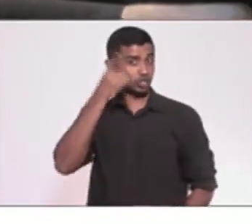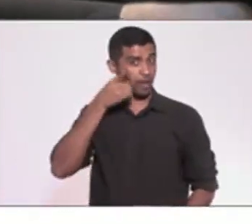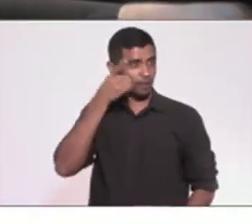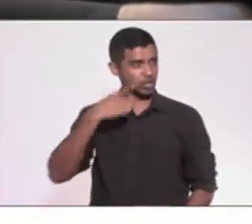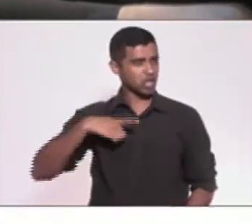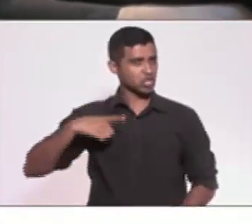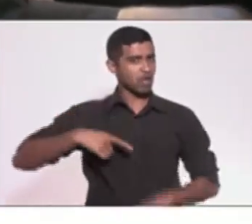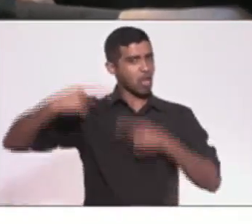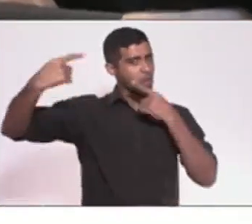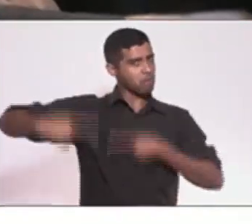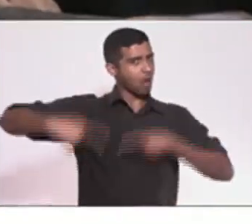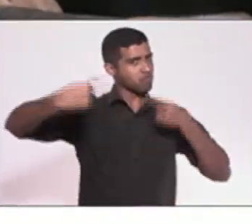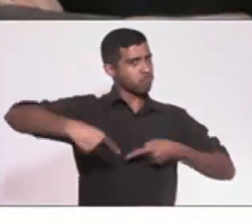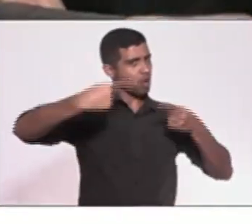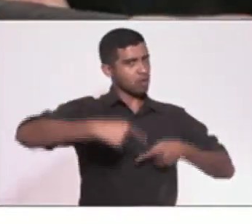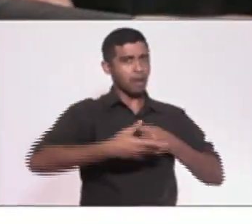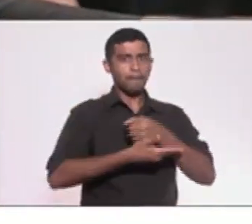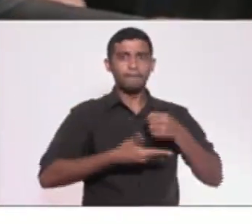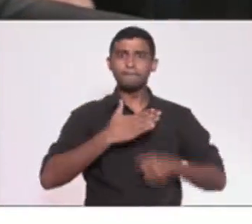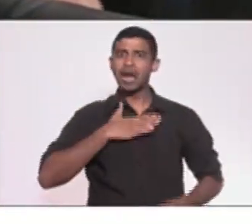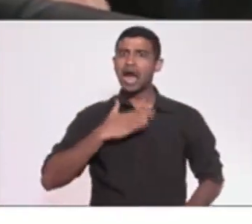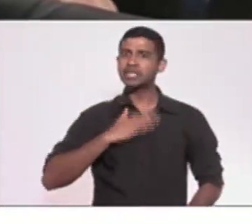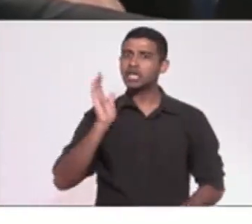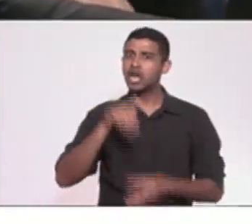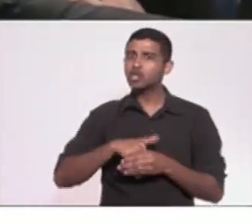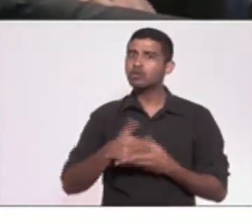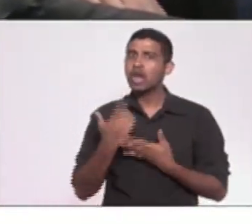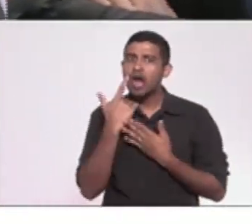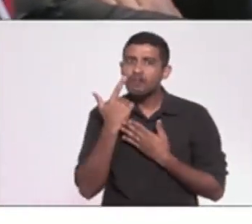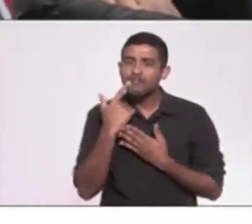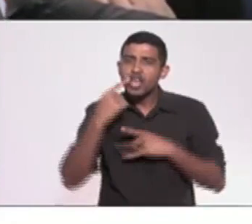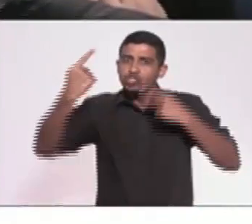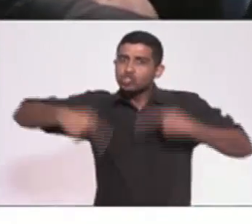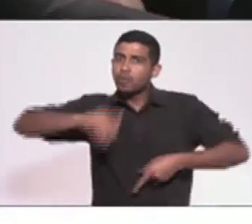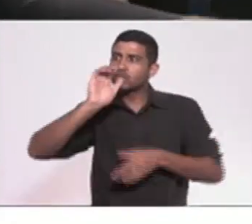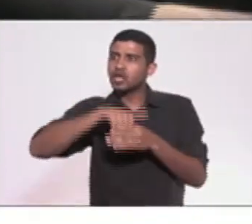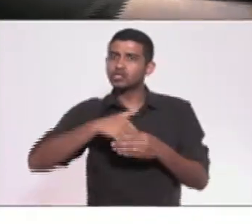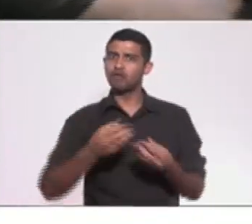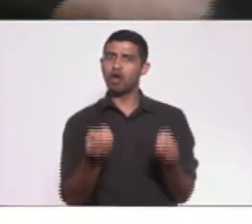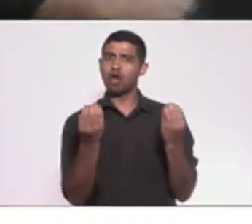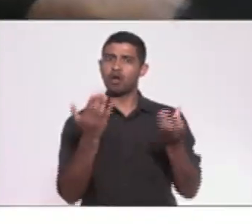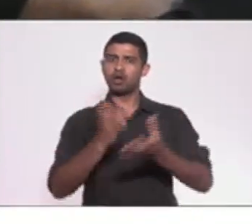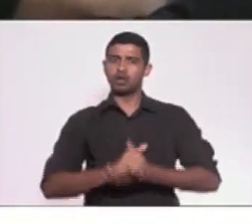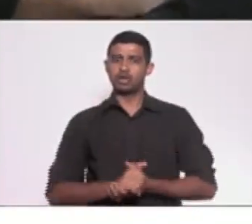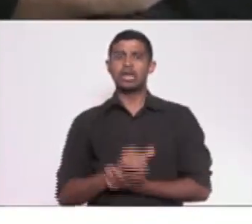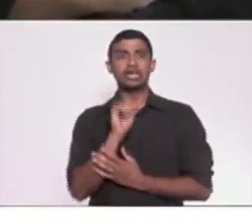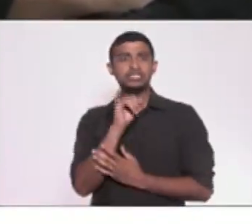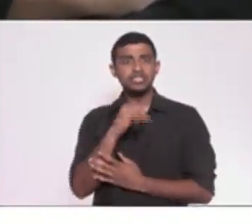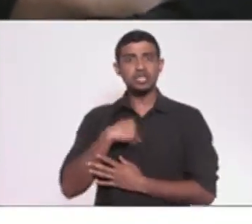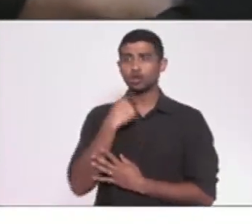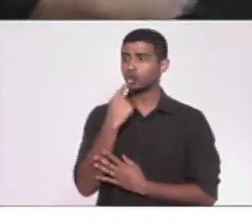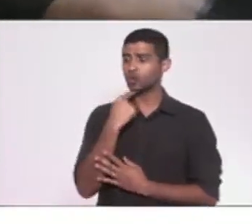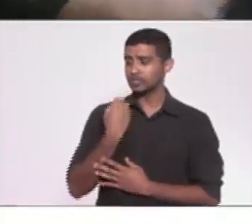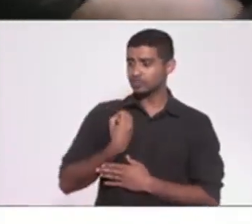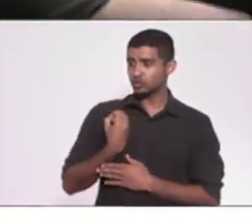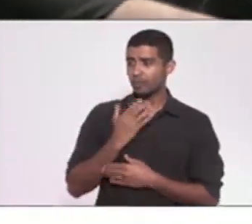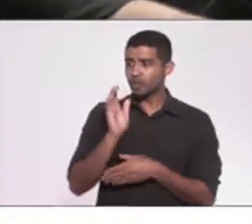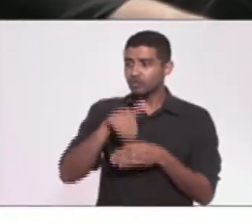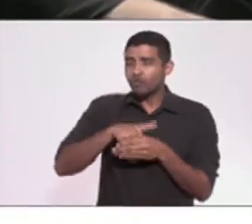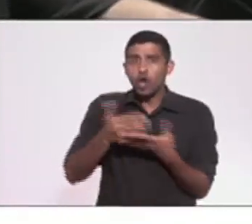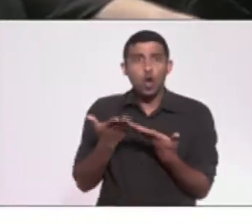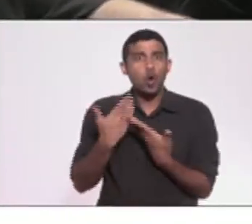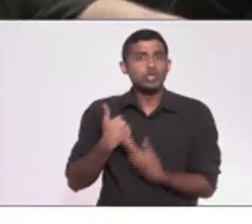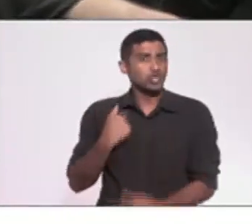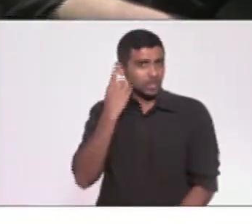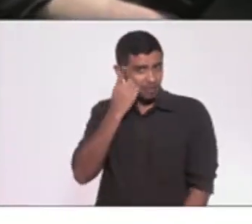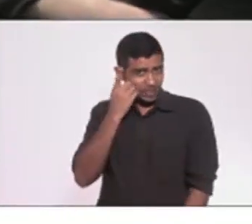nas minhas bases eleitorais dos votos. Coisa que, se a gente não alcançasse a votação necessária, hoje sequer estaríamos votando